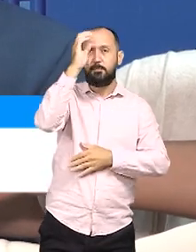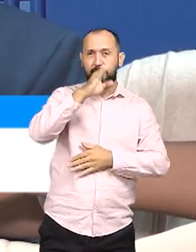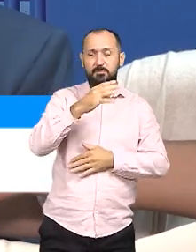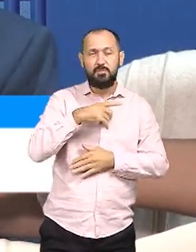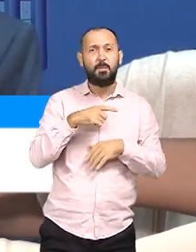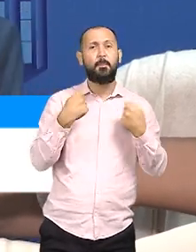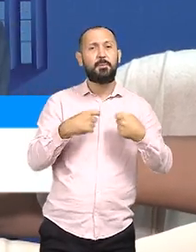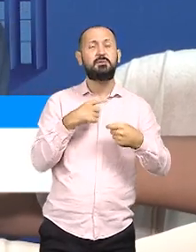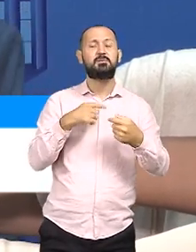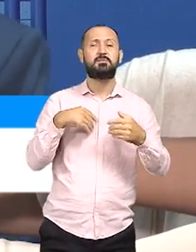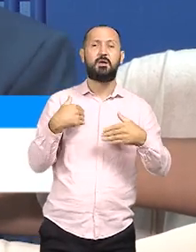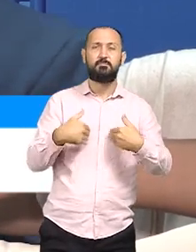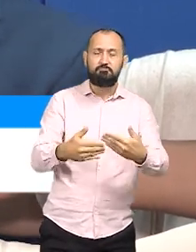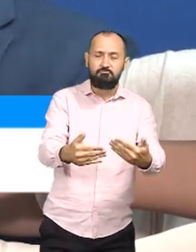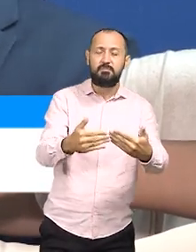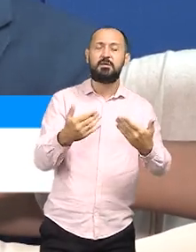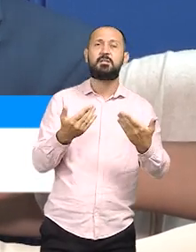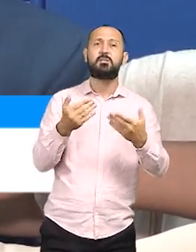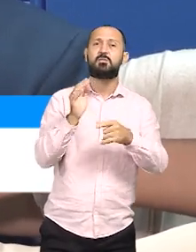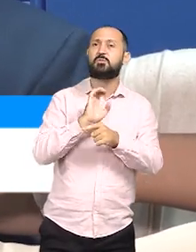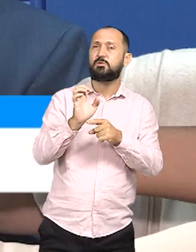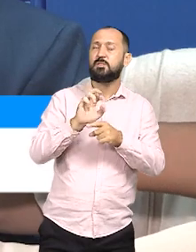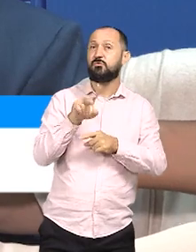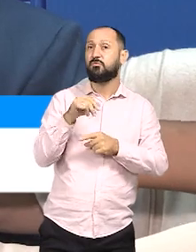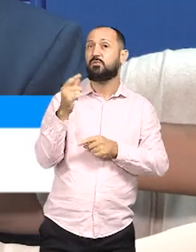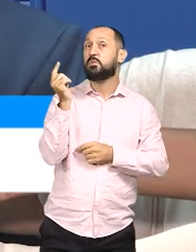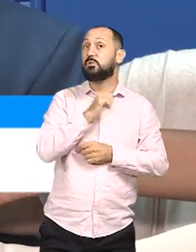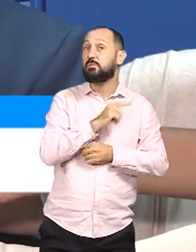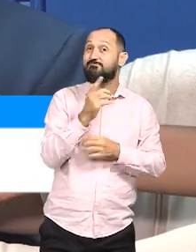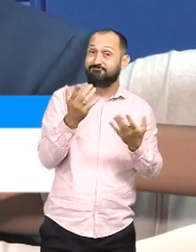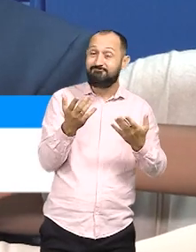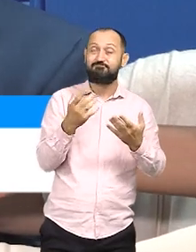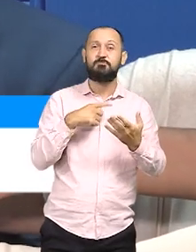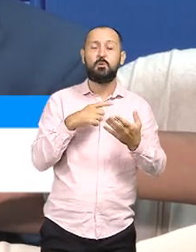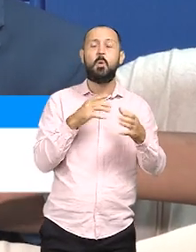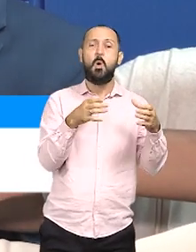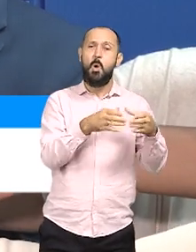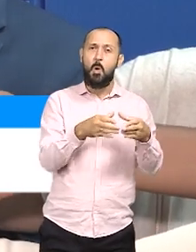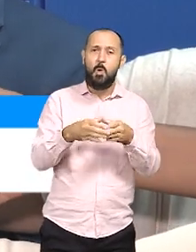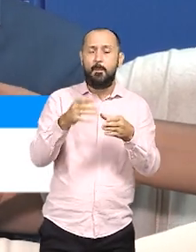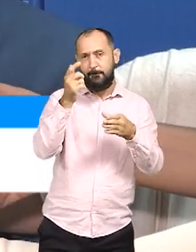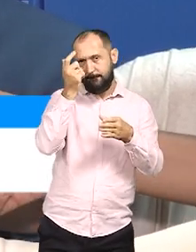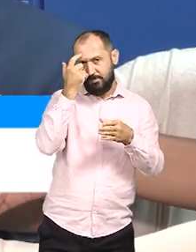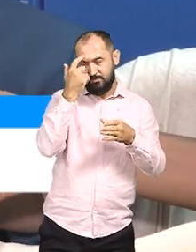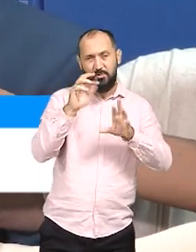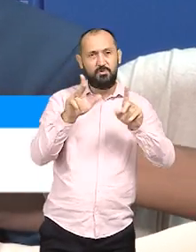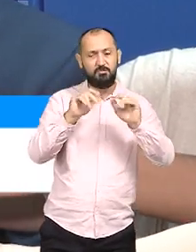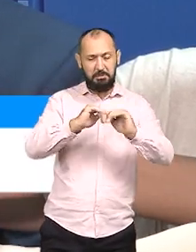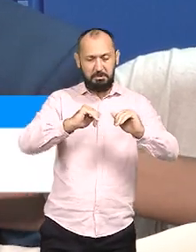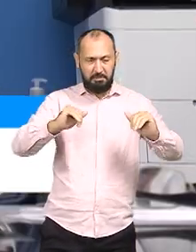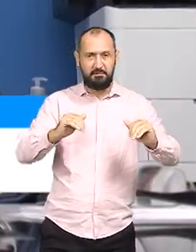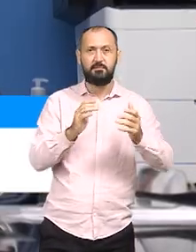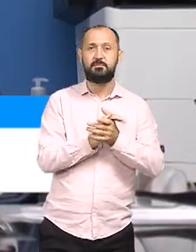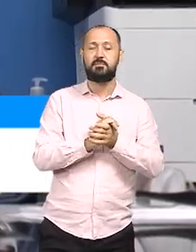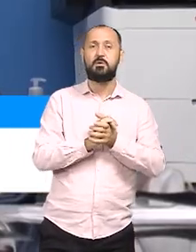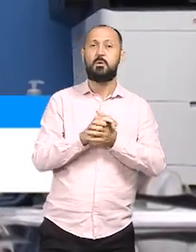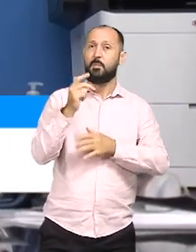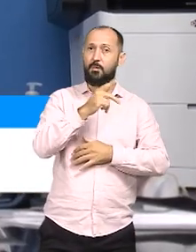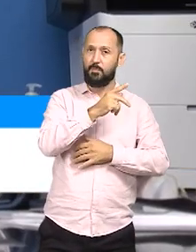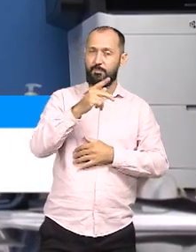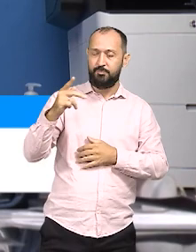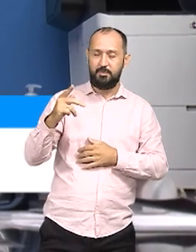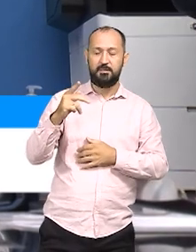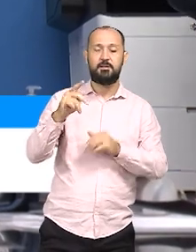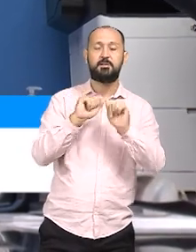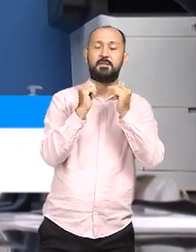agenda Brasil que precisa ser levado adiante aqui no estado nós estamos levando mesmo com bancadas com pensamentos divergentes o presidente da